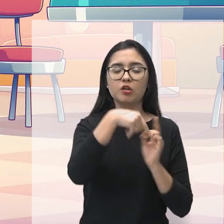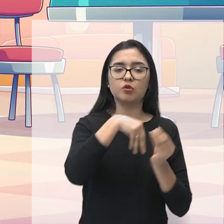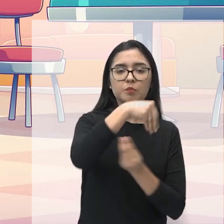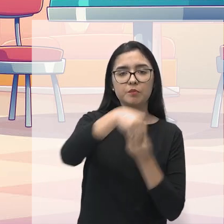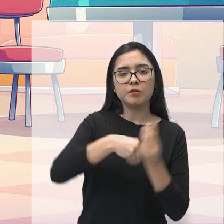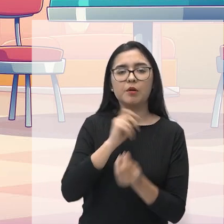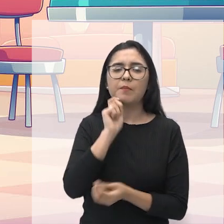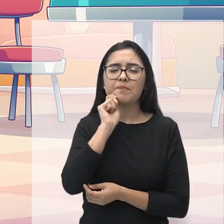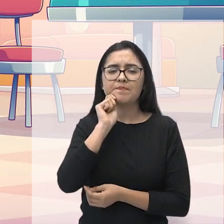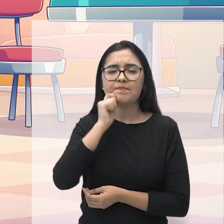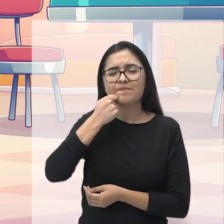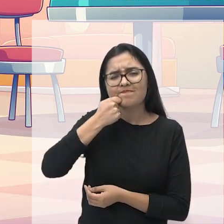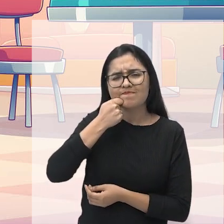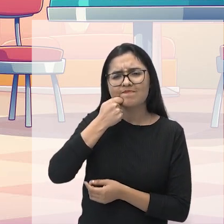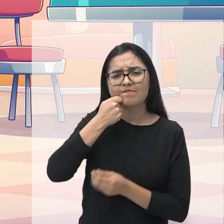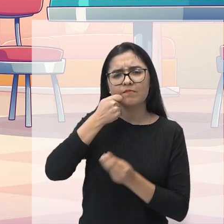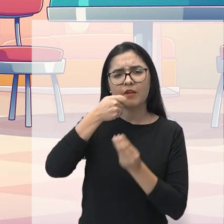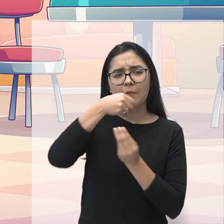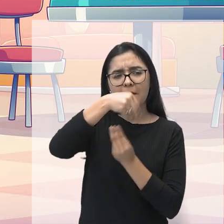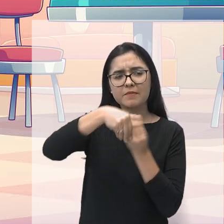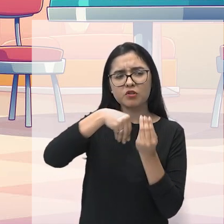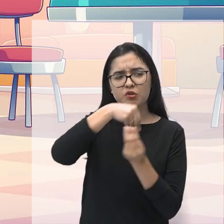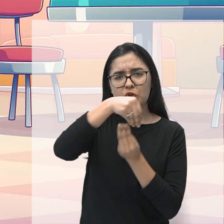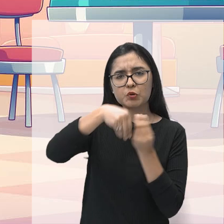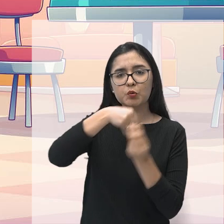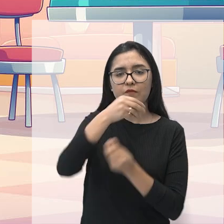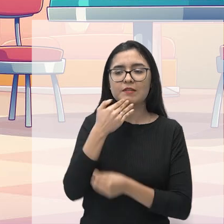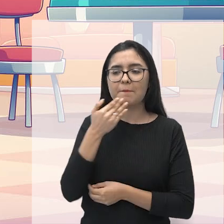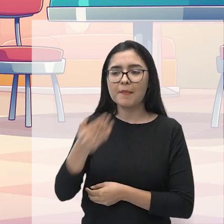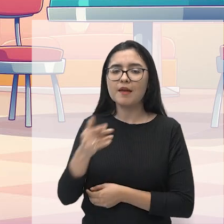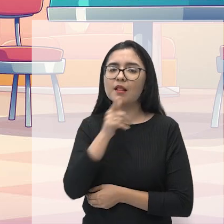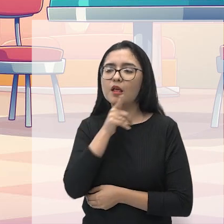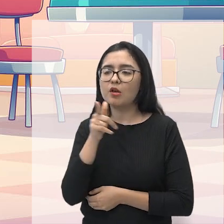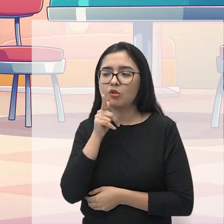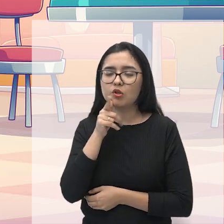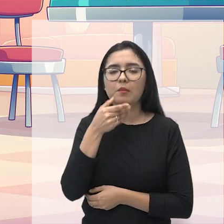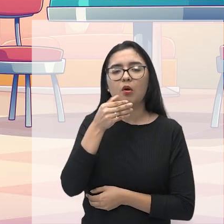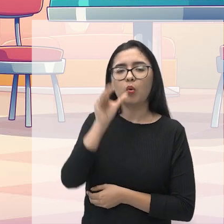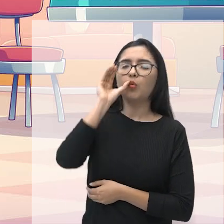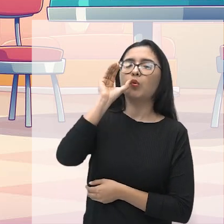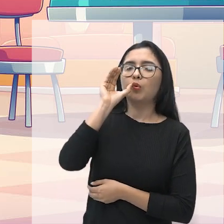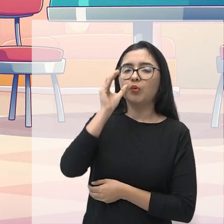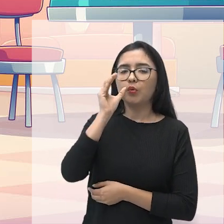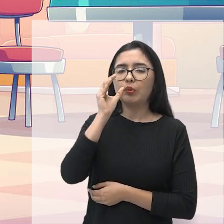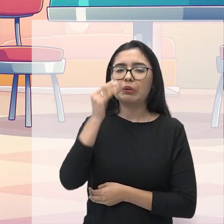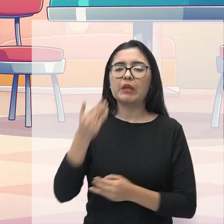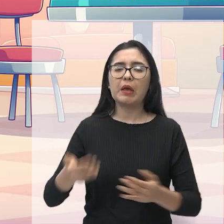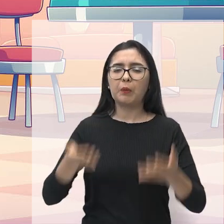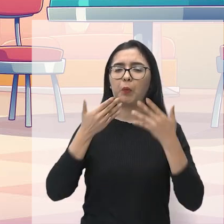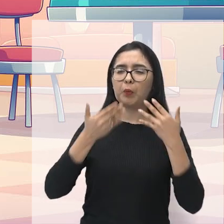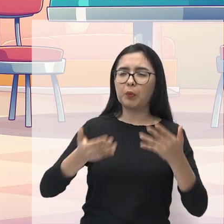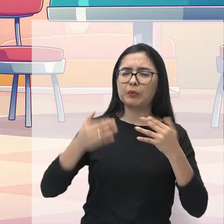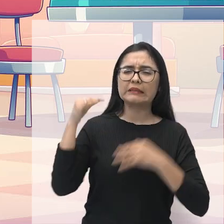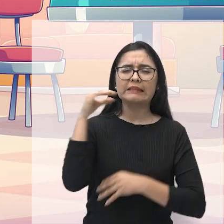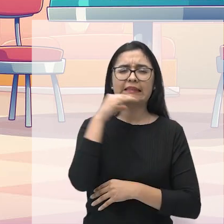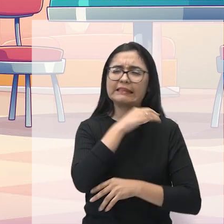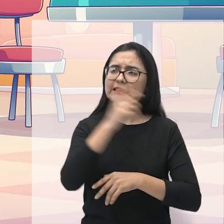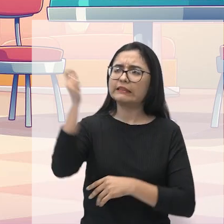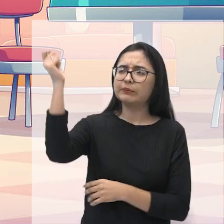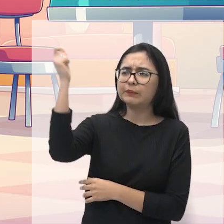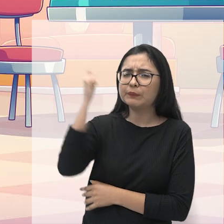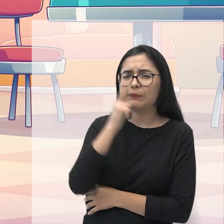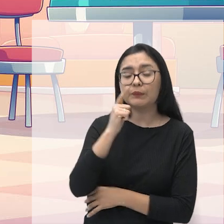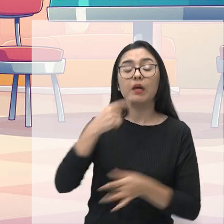uma limonada que você pede na lanchonete, para tomar no verão, quando está